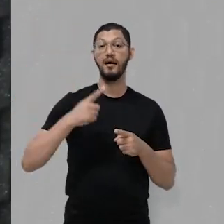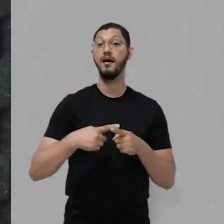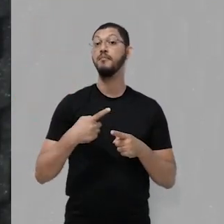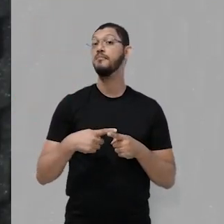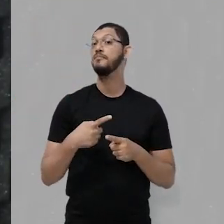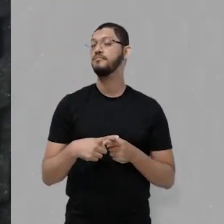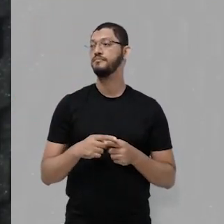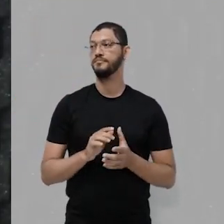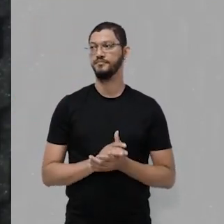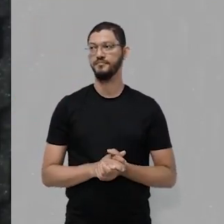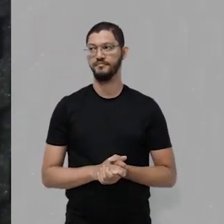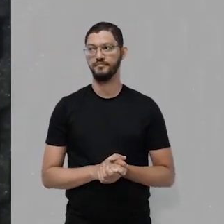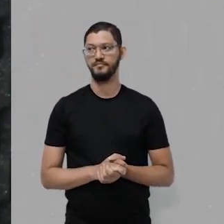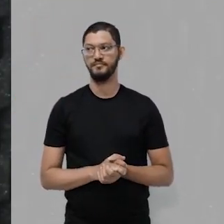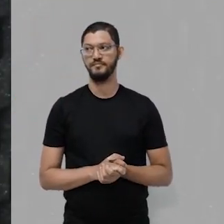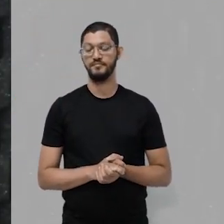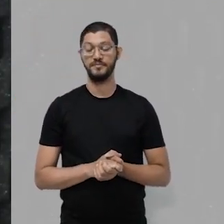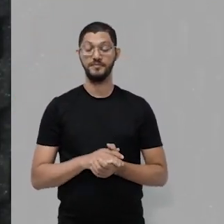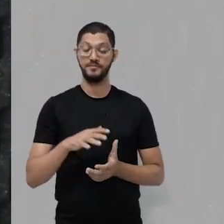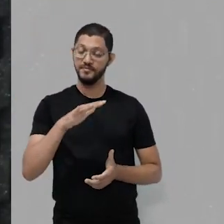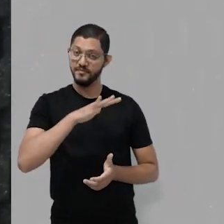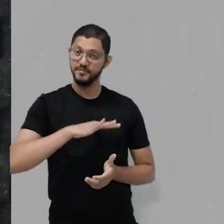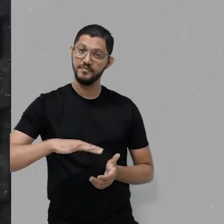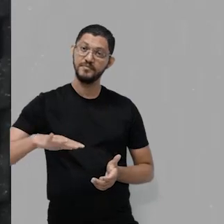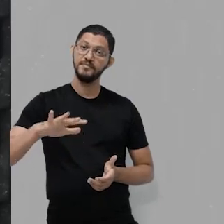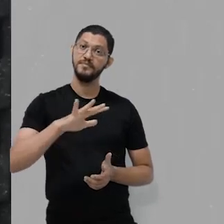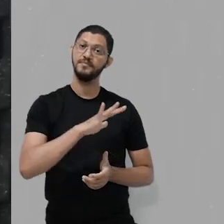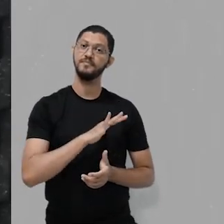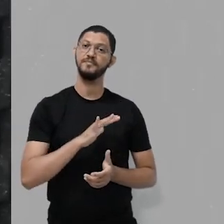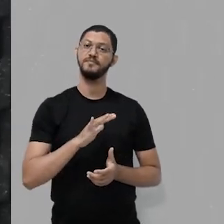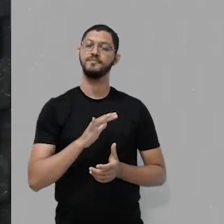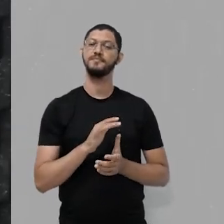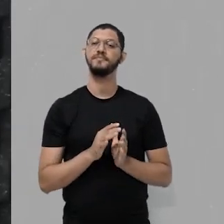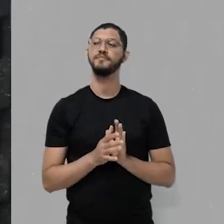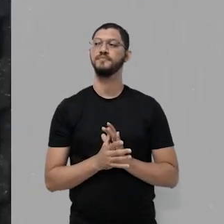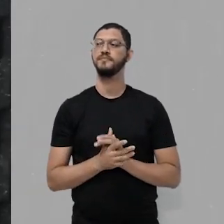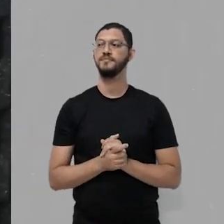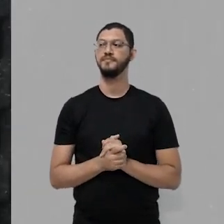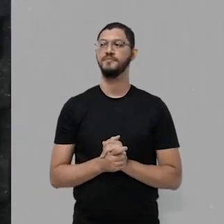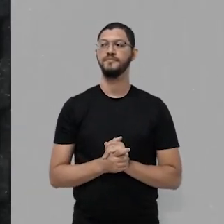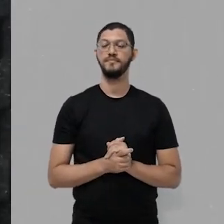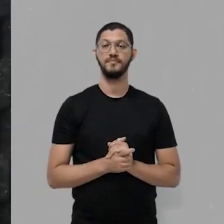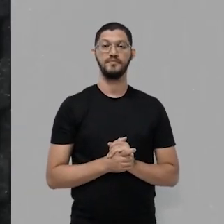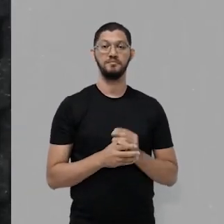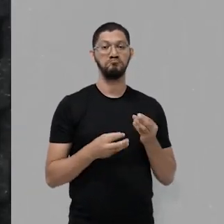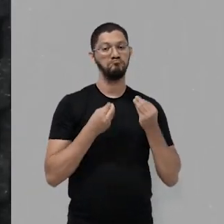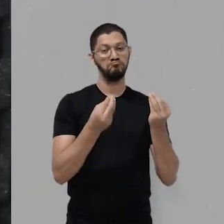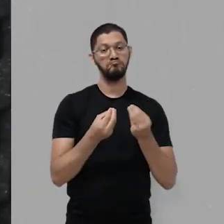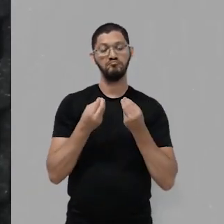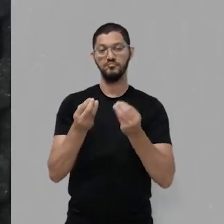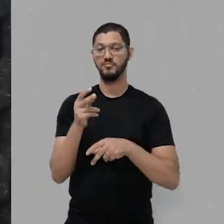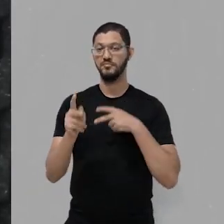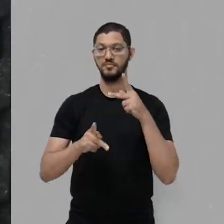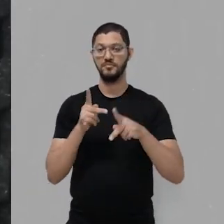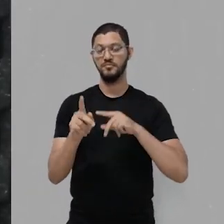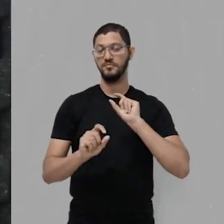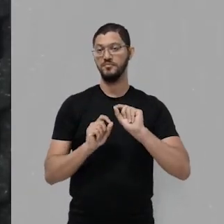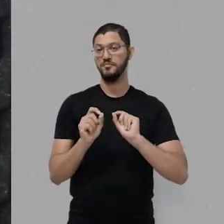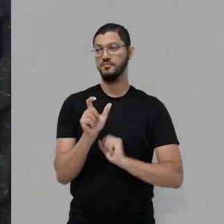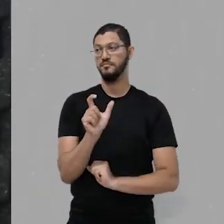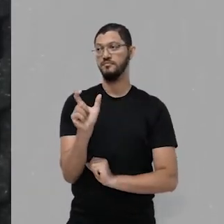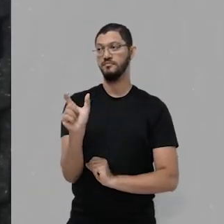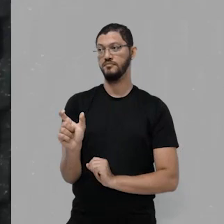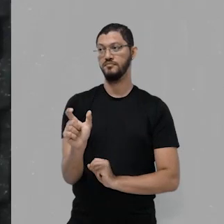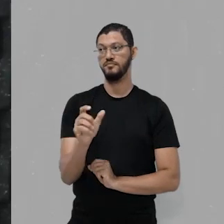é uma fantasia? Porque o ambiente ele fornece para as populações o que a gente chama